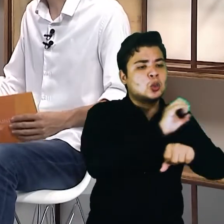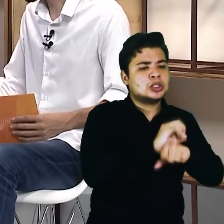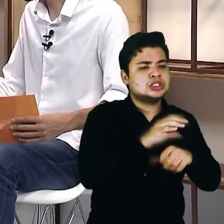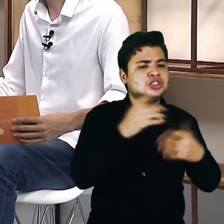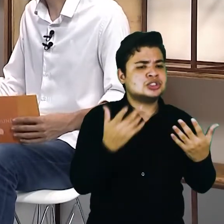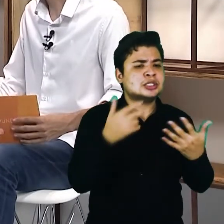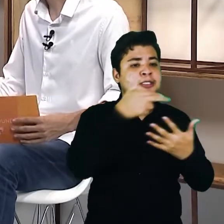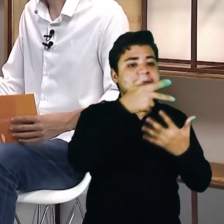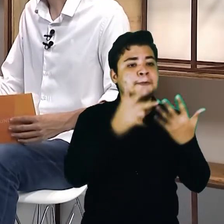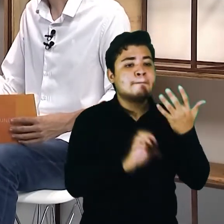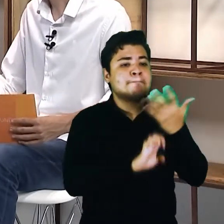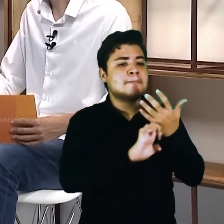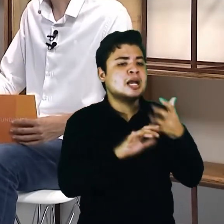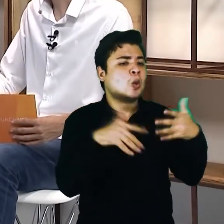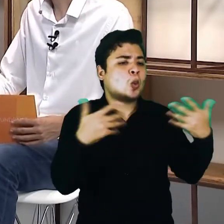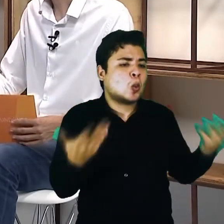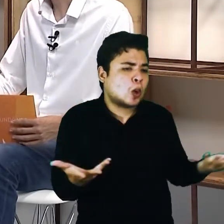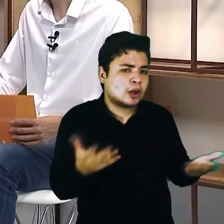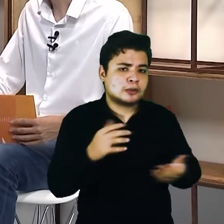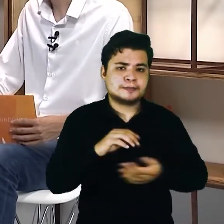espécies são essas?